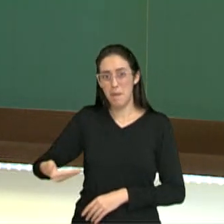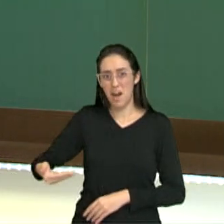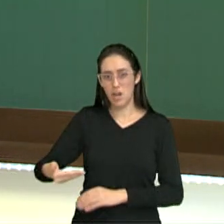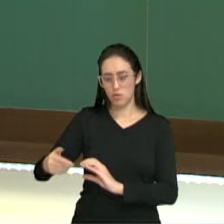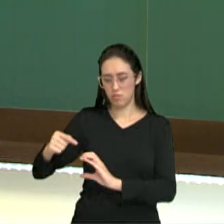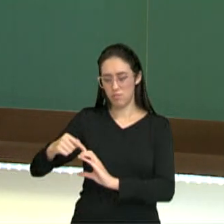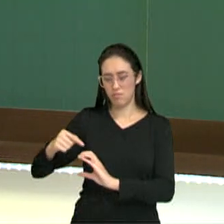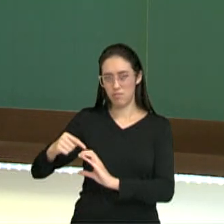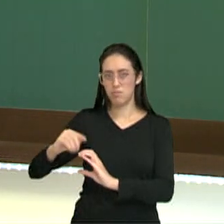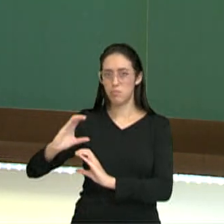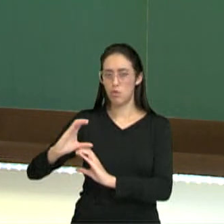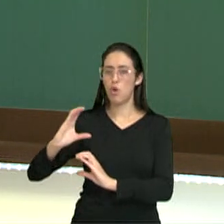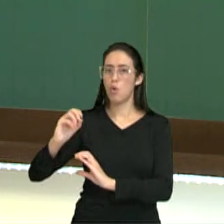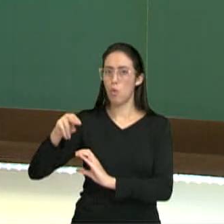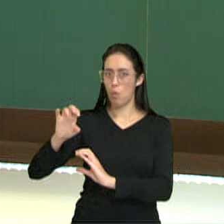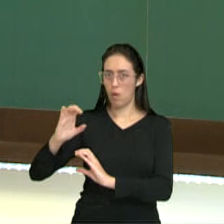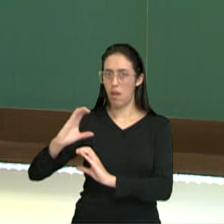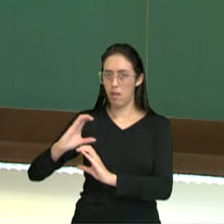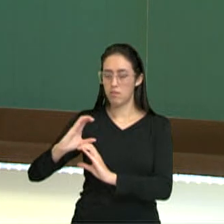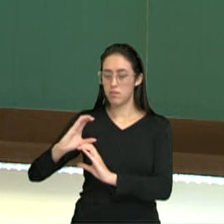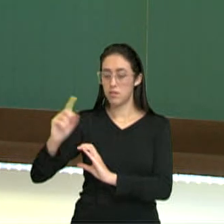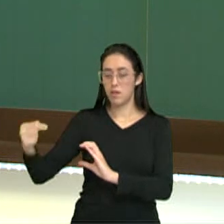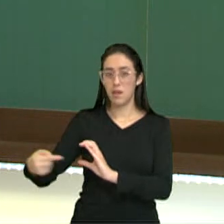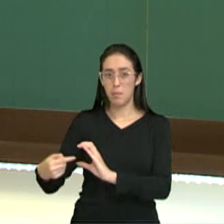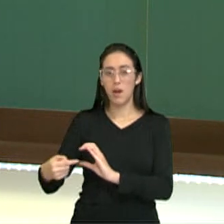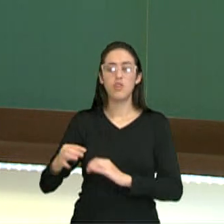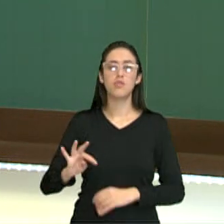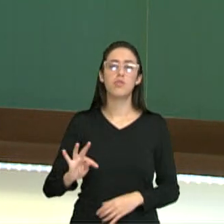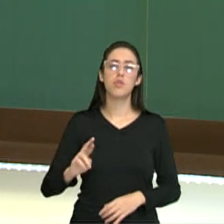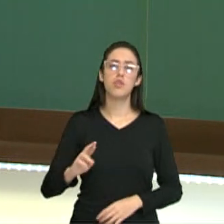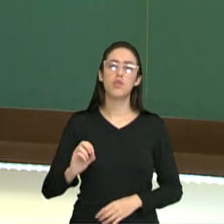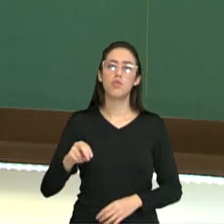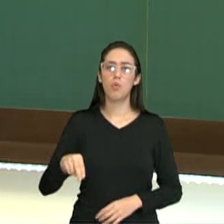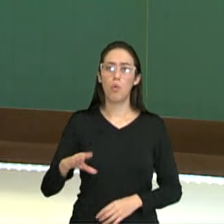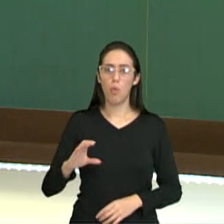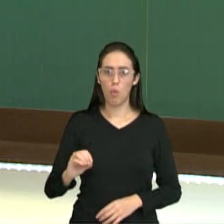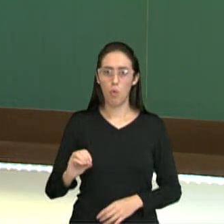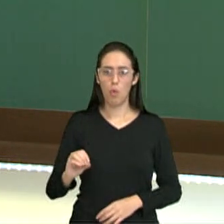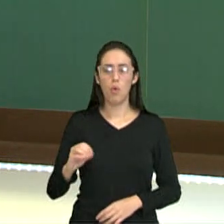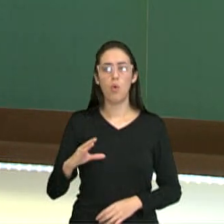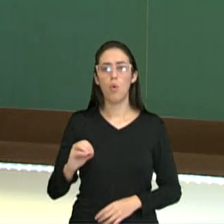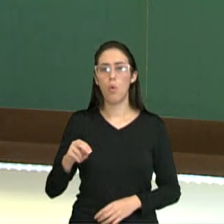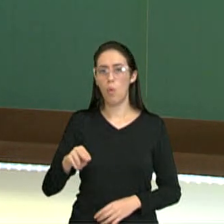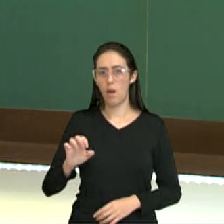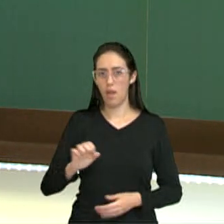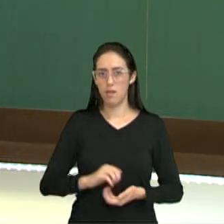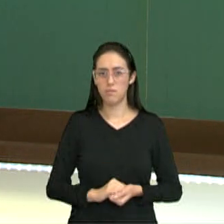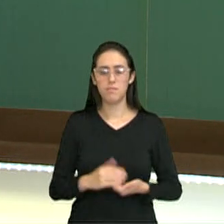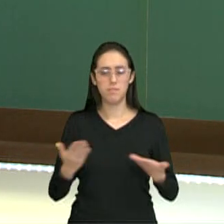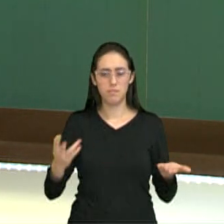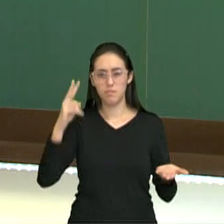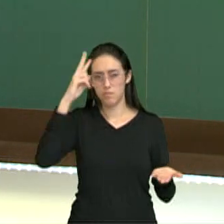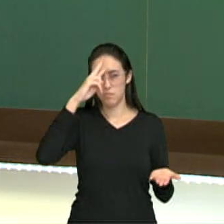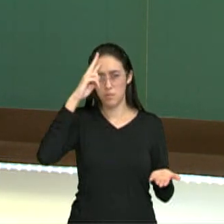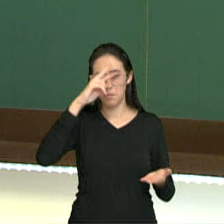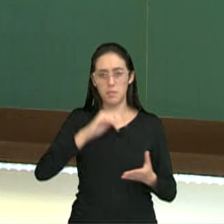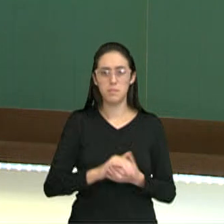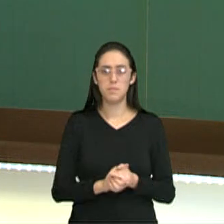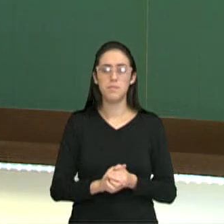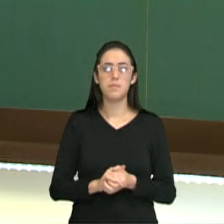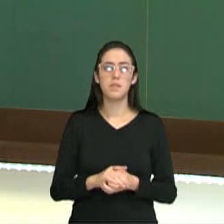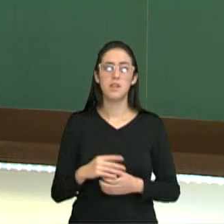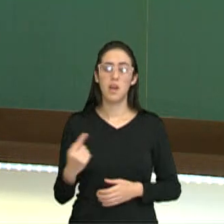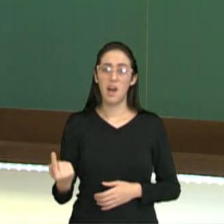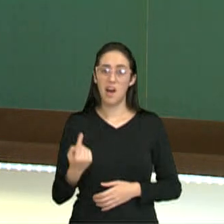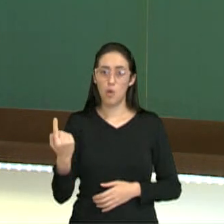ficou exatamente o que a gente vai conhecer como tronco de cone. Então vamos relembrar aqui a altura do cone, que eu